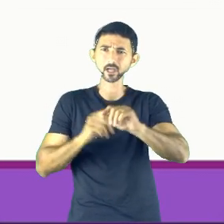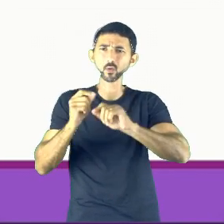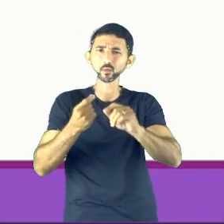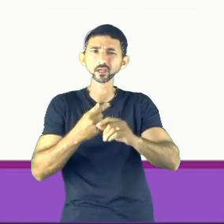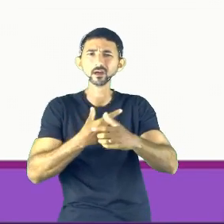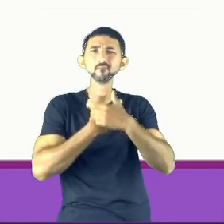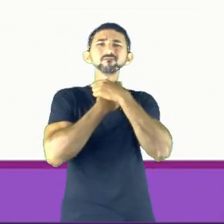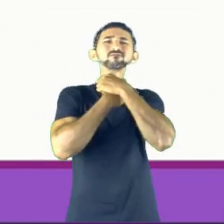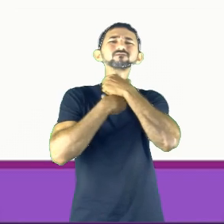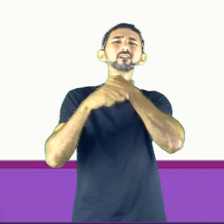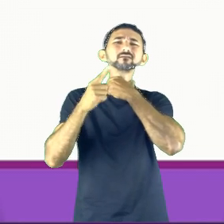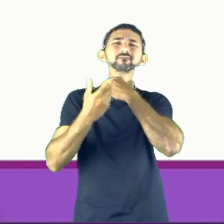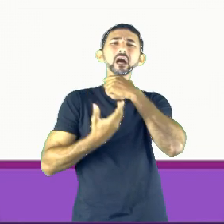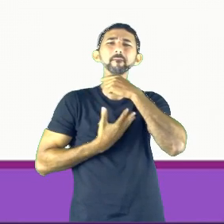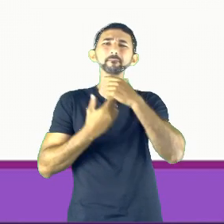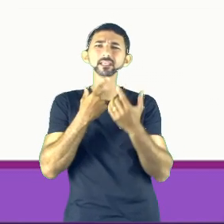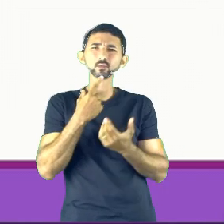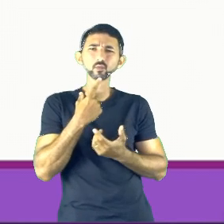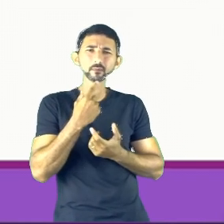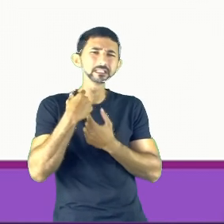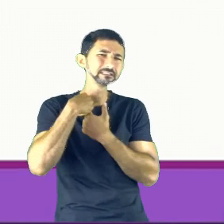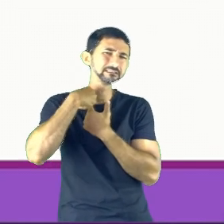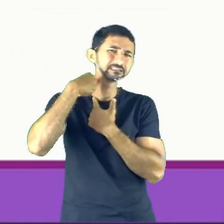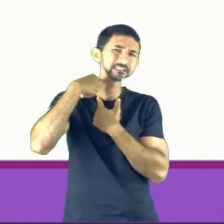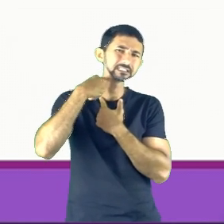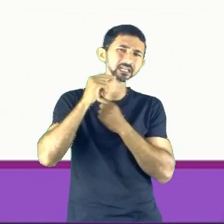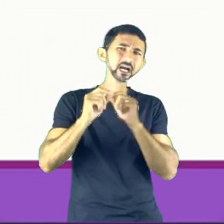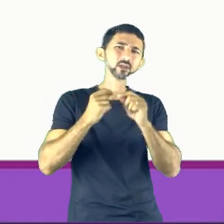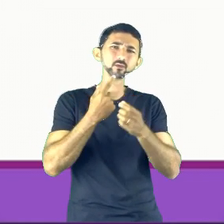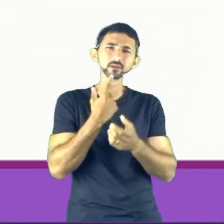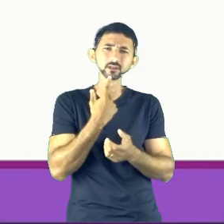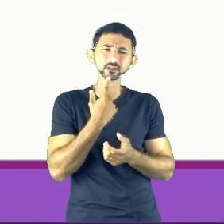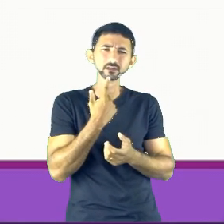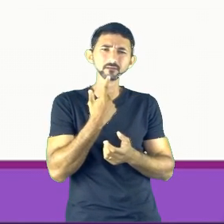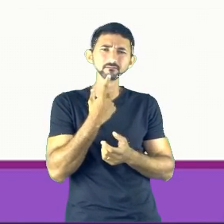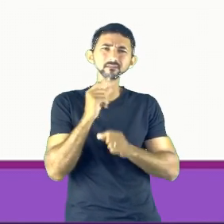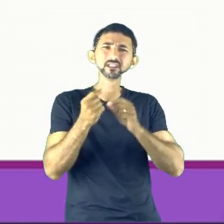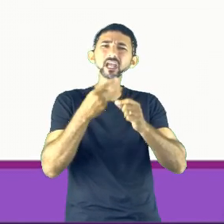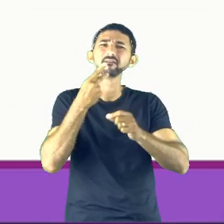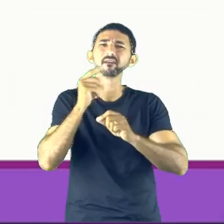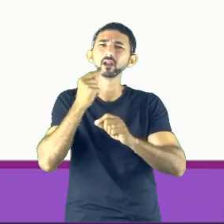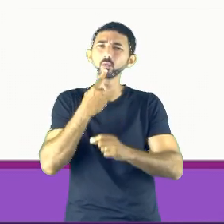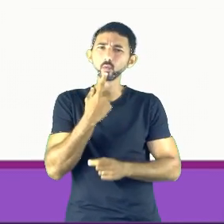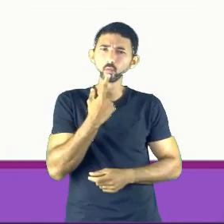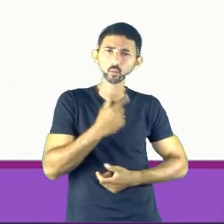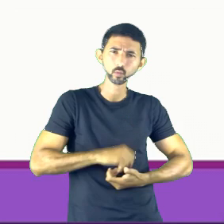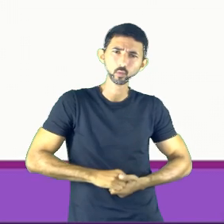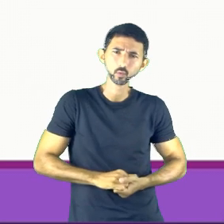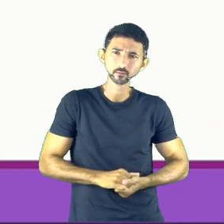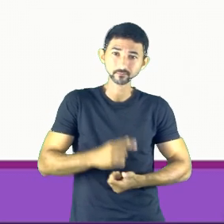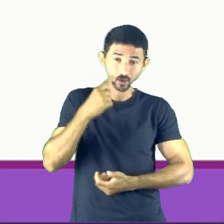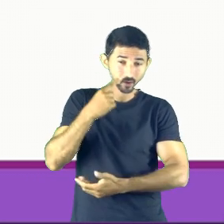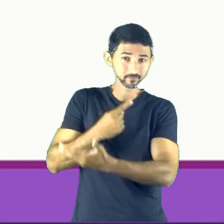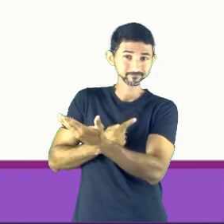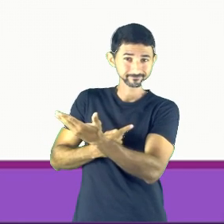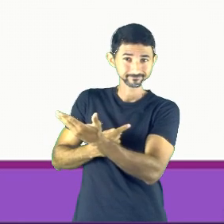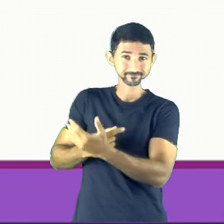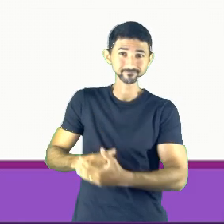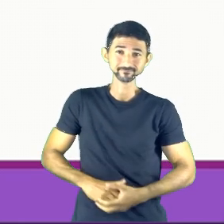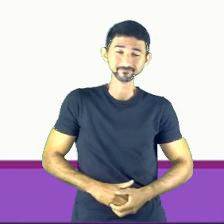isso aqui, ó? O que é isso no seu pescoço, amigo? Parece um pouco esfolado. Quem será que falou isso? Bora